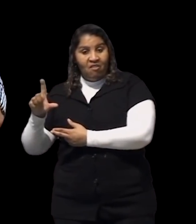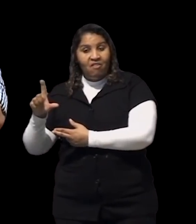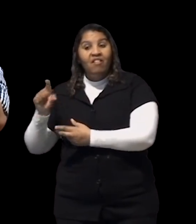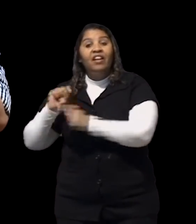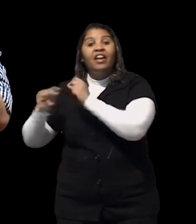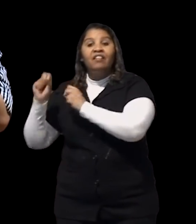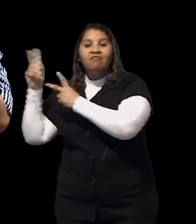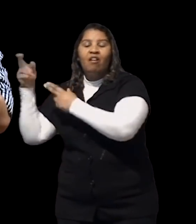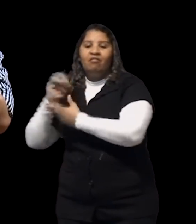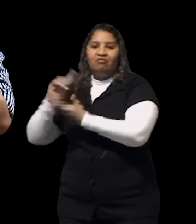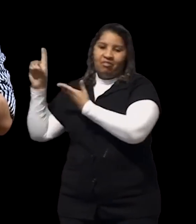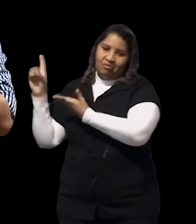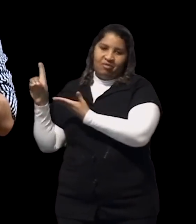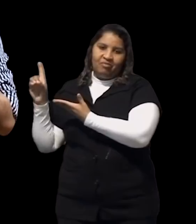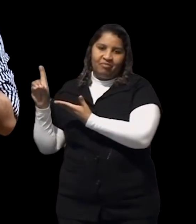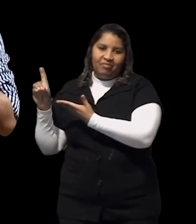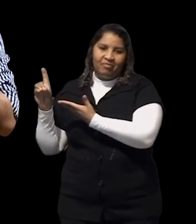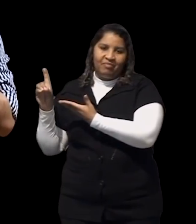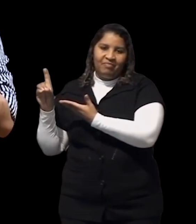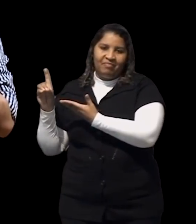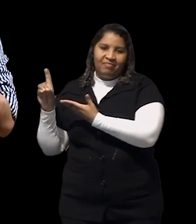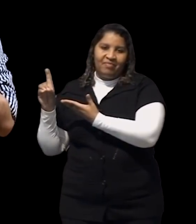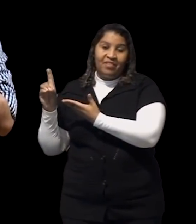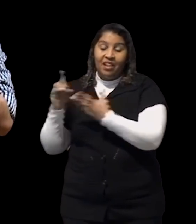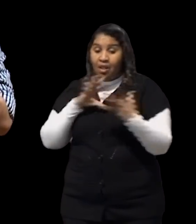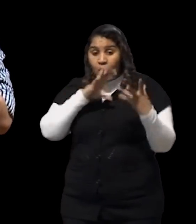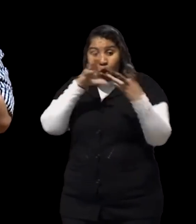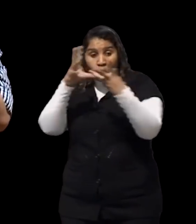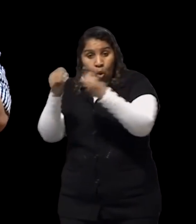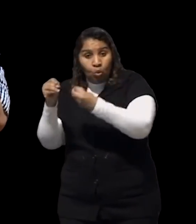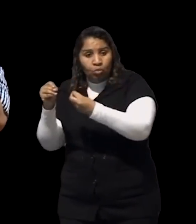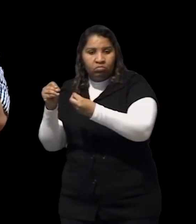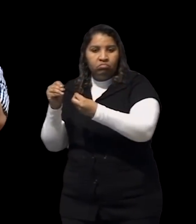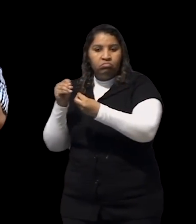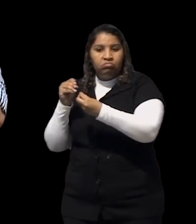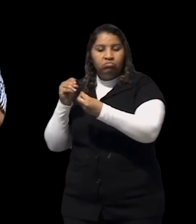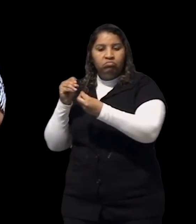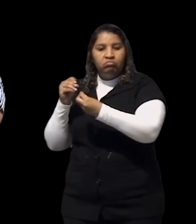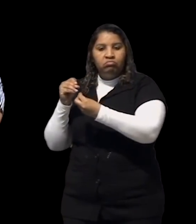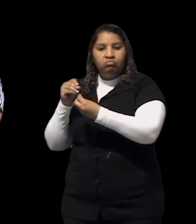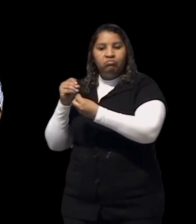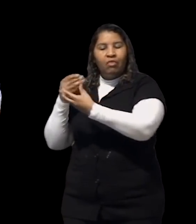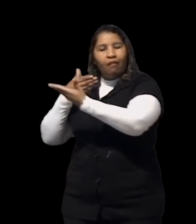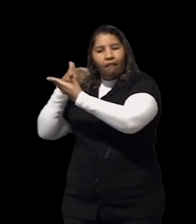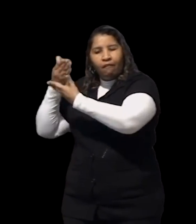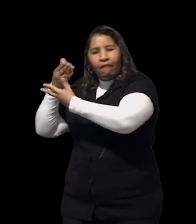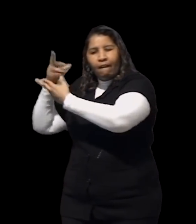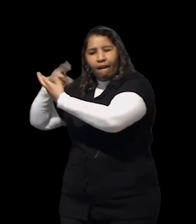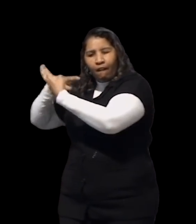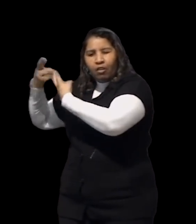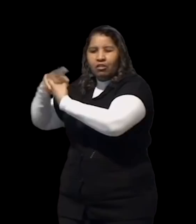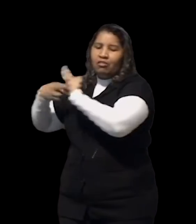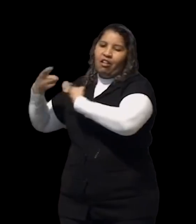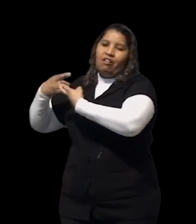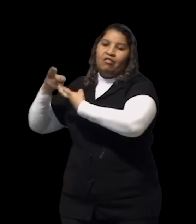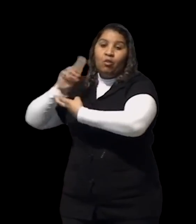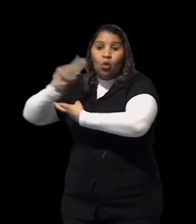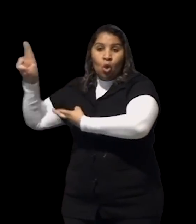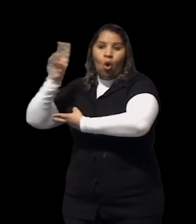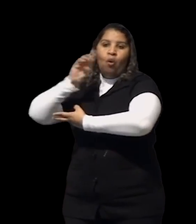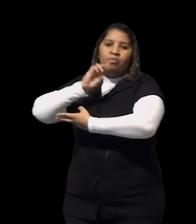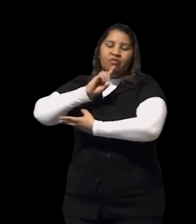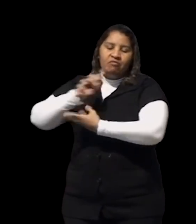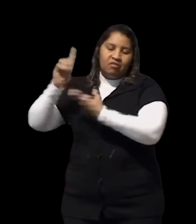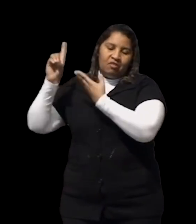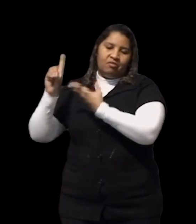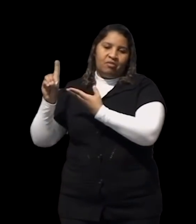porque eles eram filhos de Deus e essas identidades são traumatizadas por quê e são traumatizadas